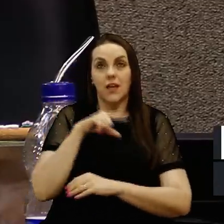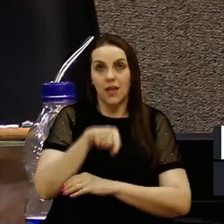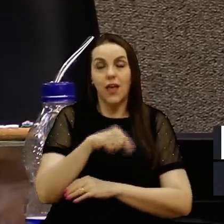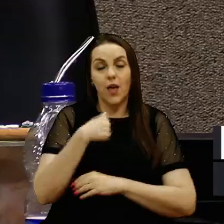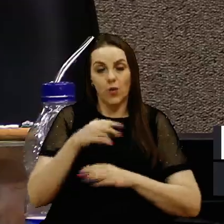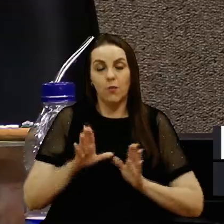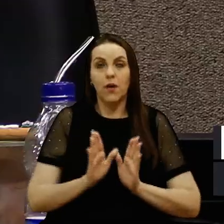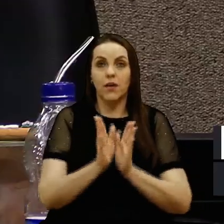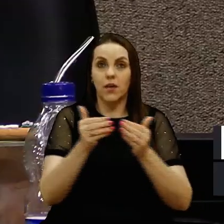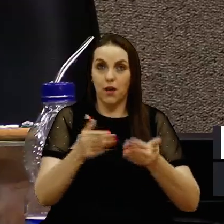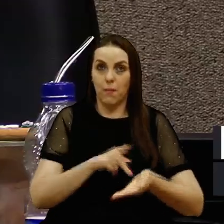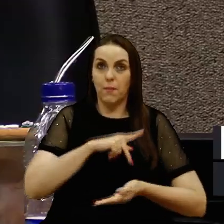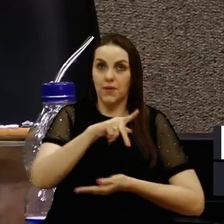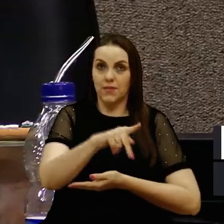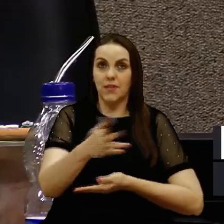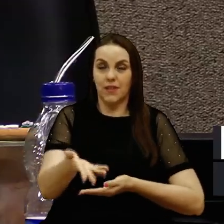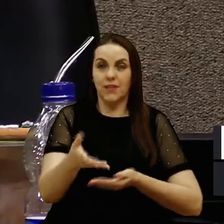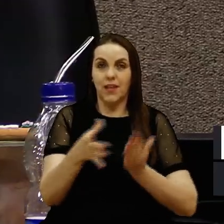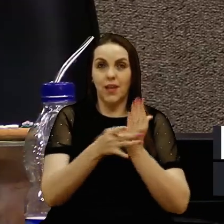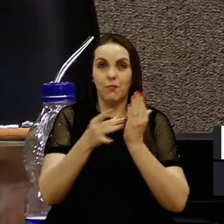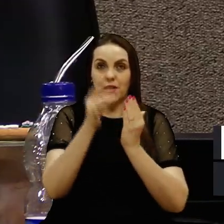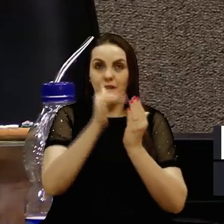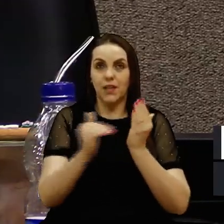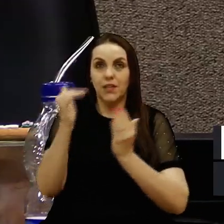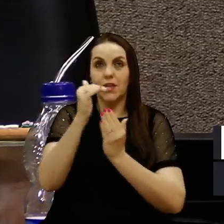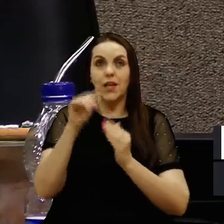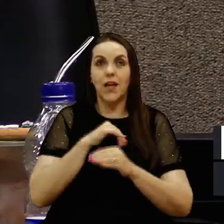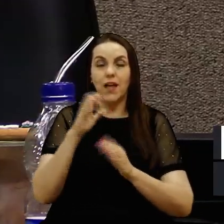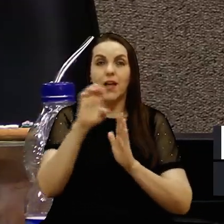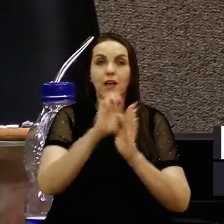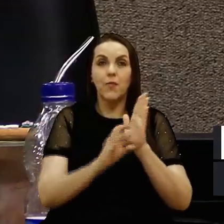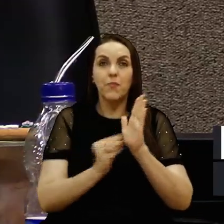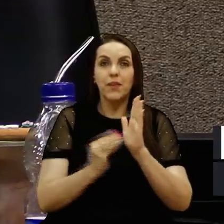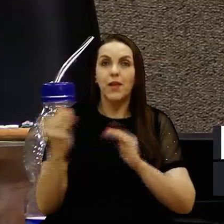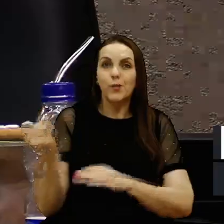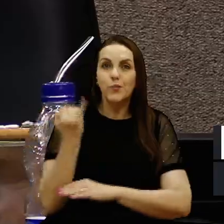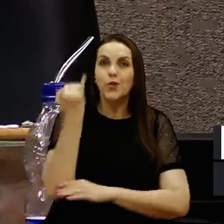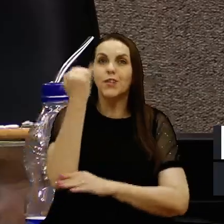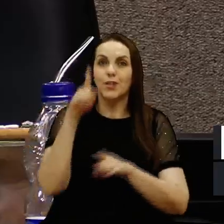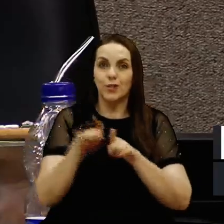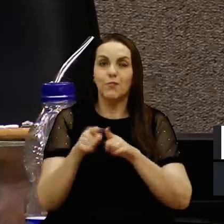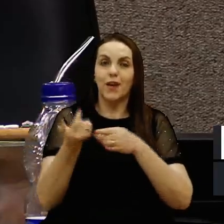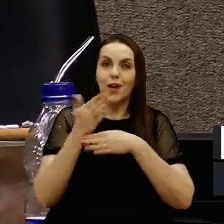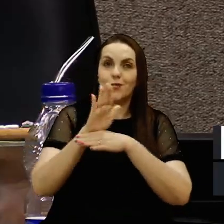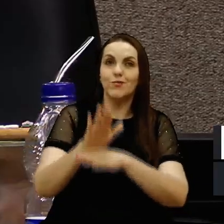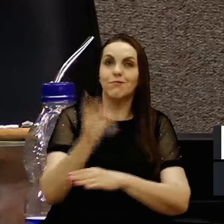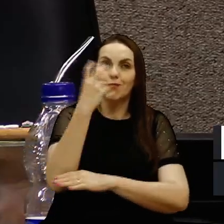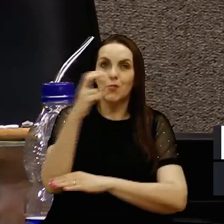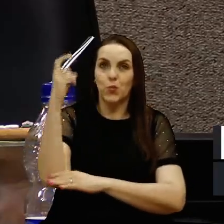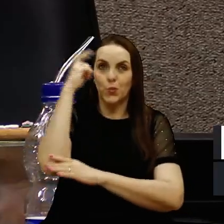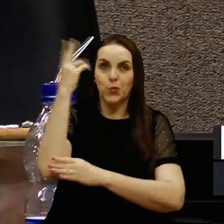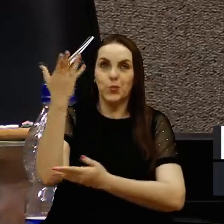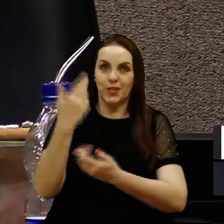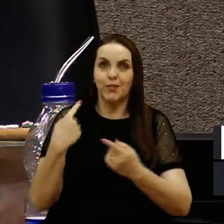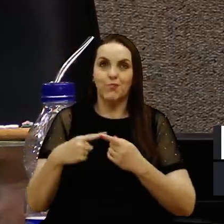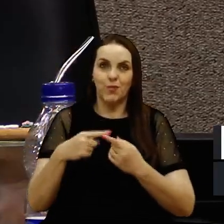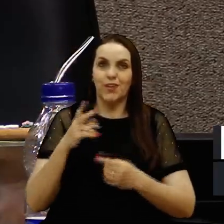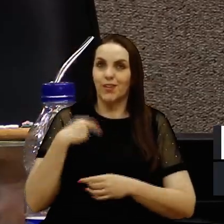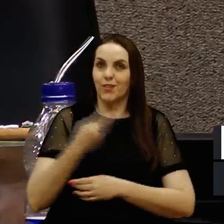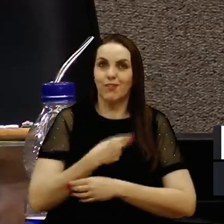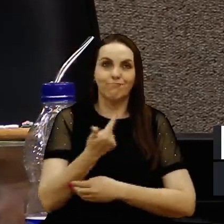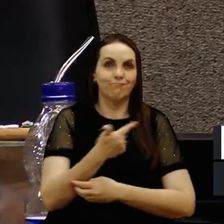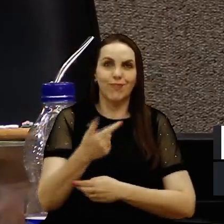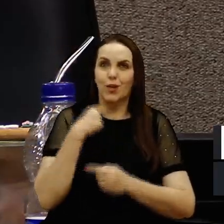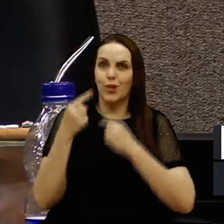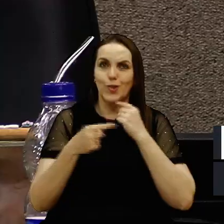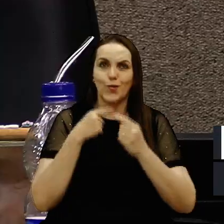Frente Parlamentar das Altas Habilidades, mas essa emenda é importante e que vem também para contribuir com a cultura, porque a gente não tem nenhuma